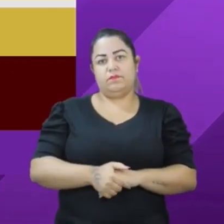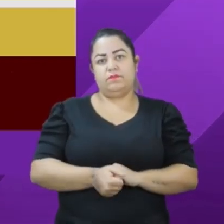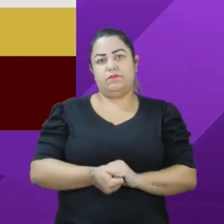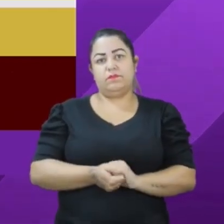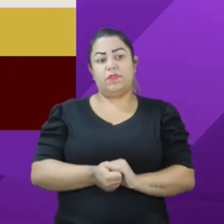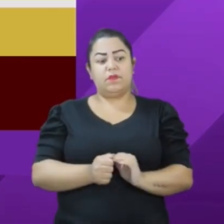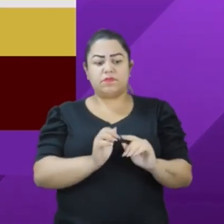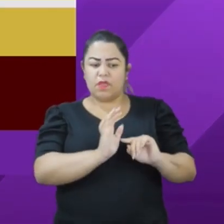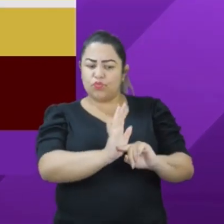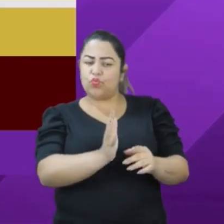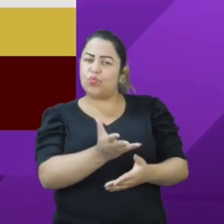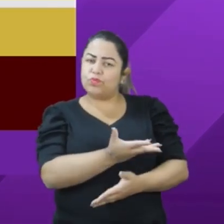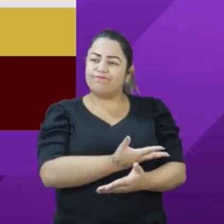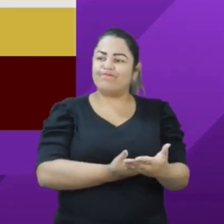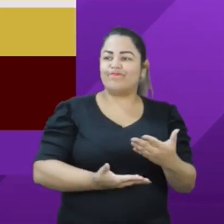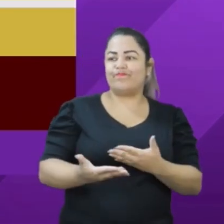esse acolhimento.